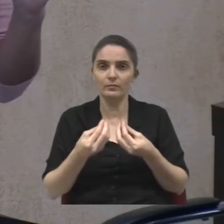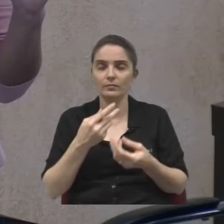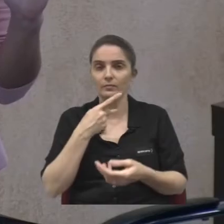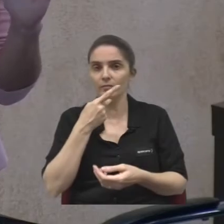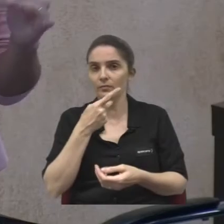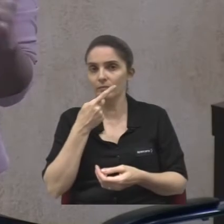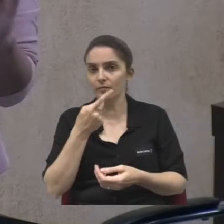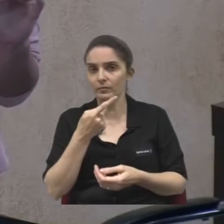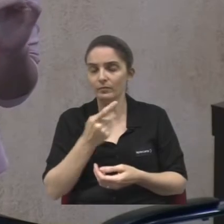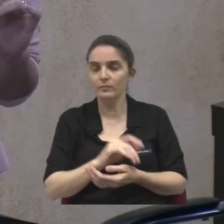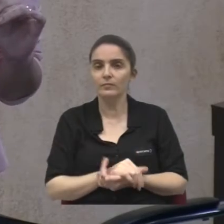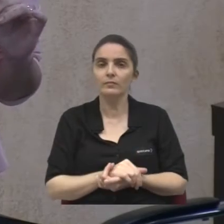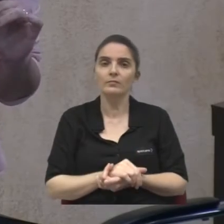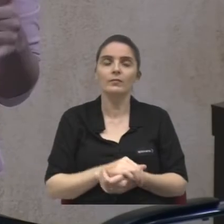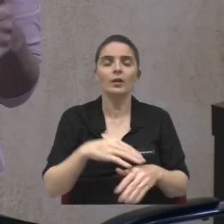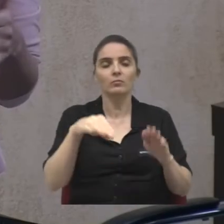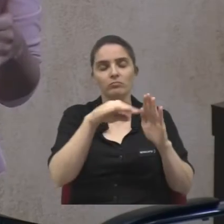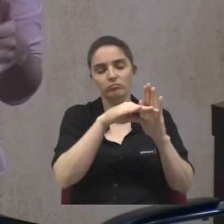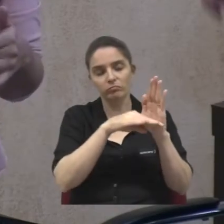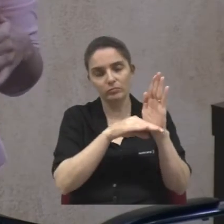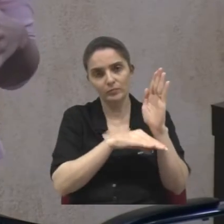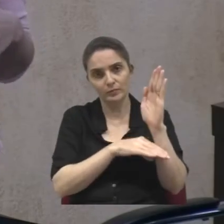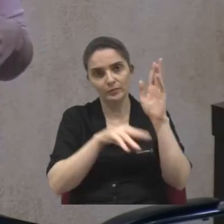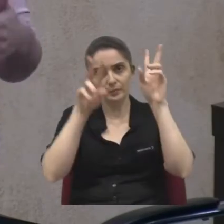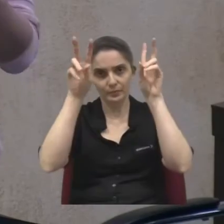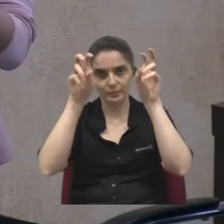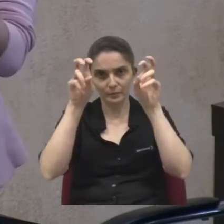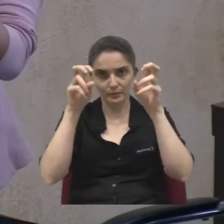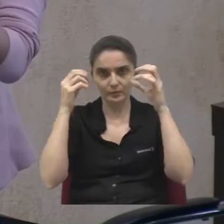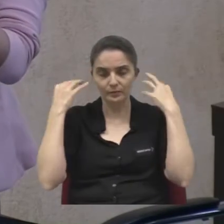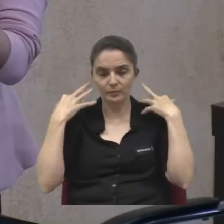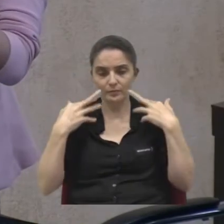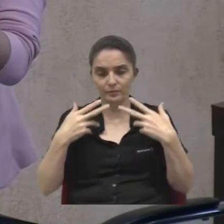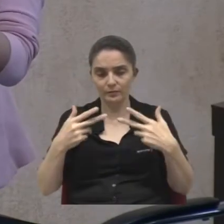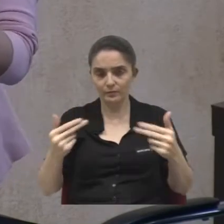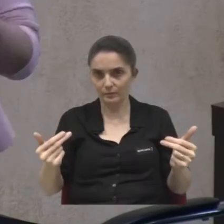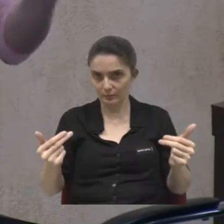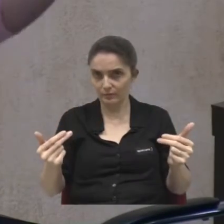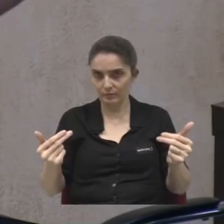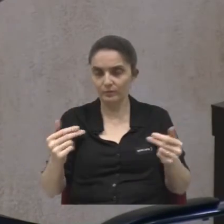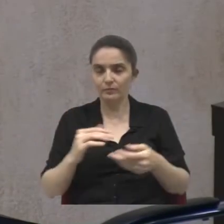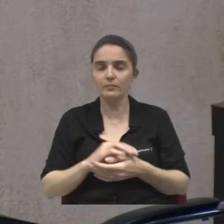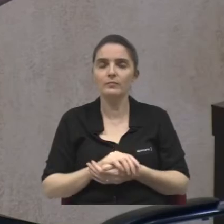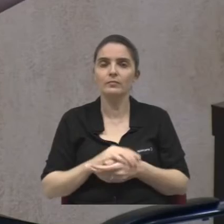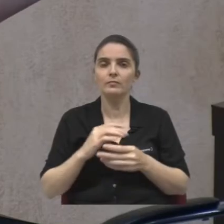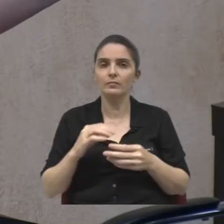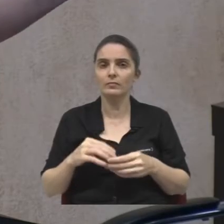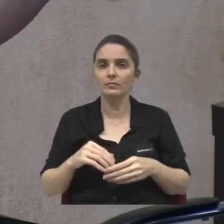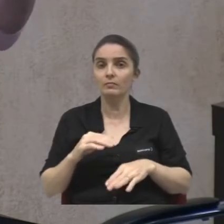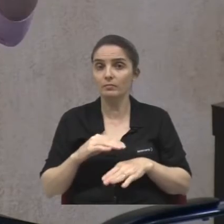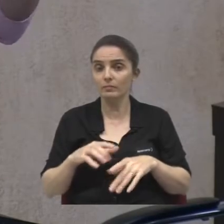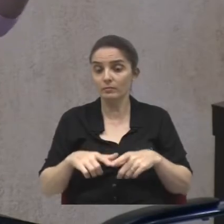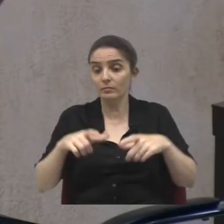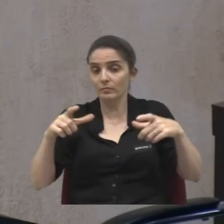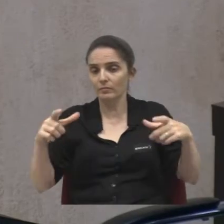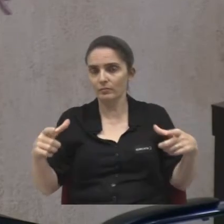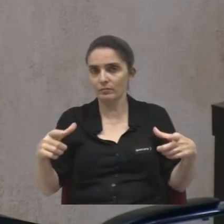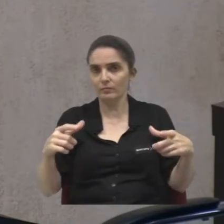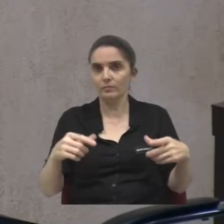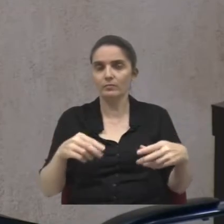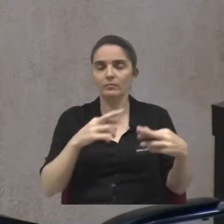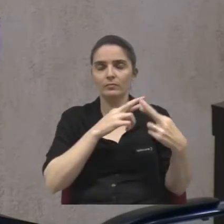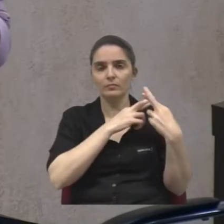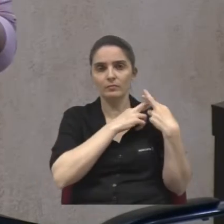diversos requerimentos agora falando sobre a causa animal. Muitos aqui da autoria do vereador Jorge Freitas, vi que tem também requerimento da vereadora Constância,